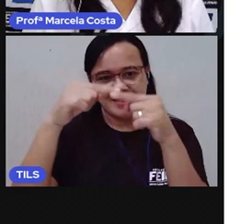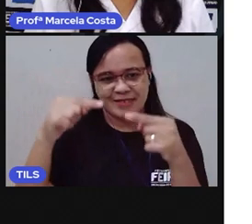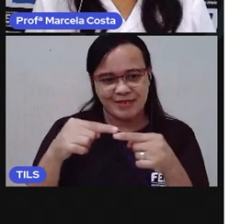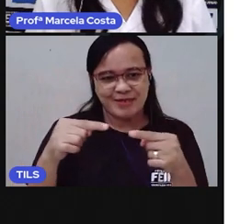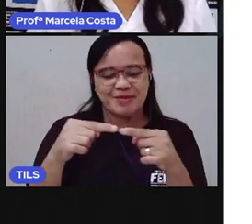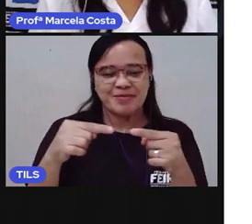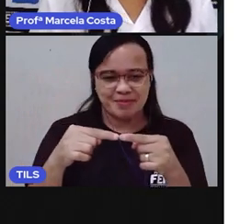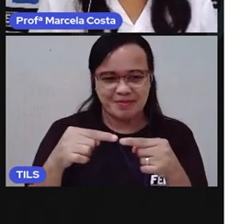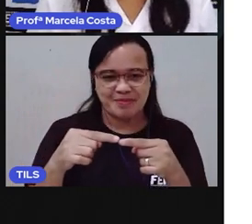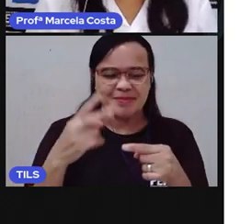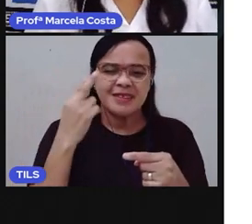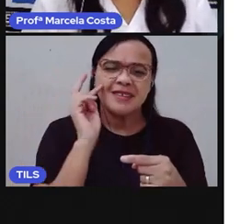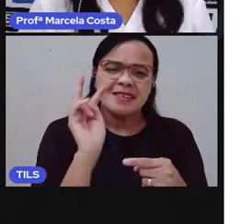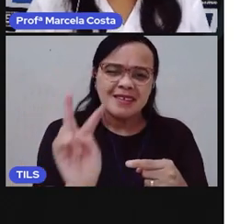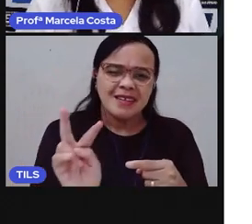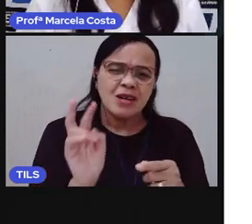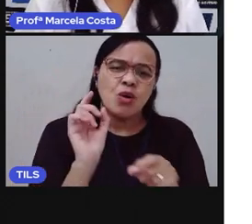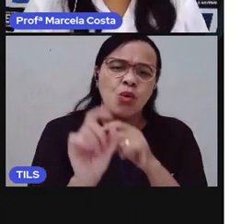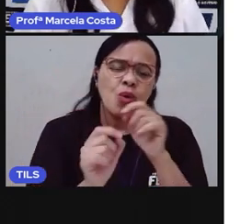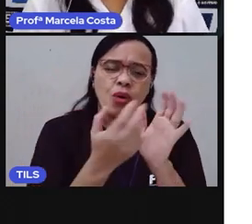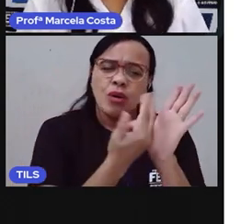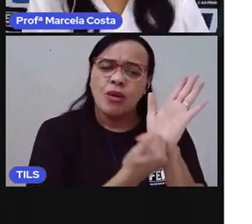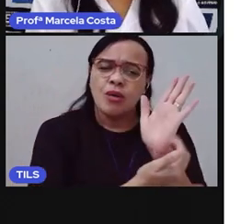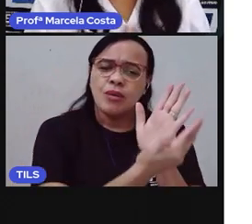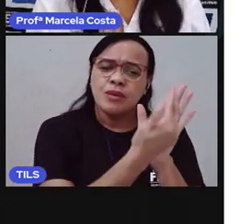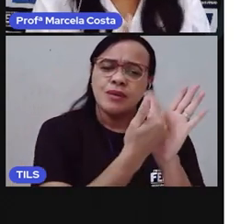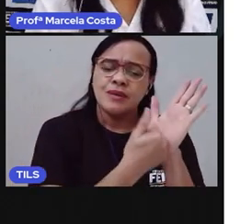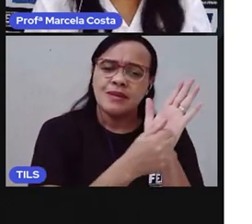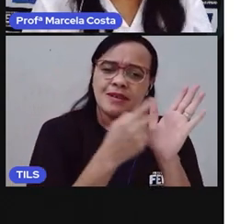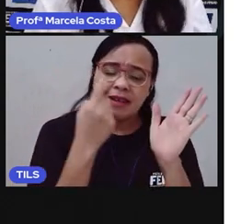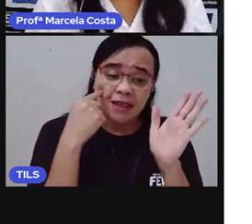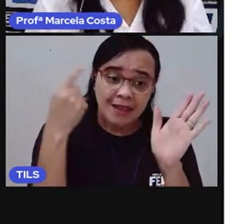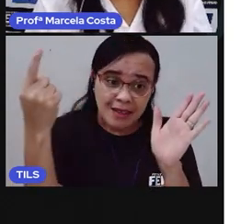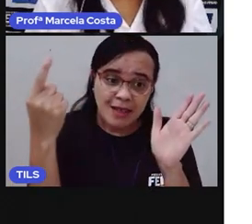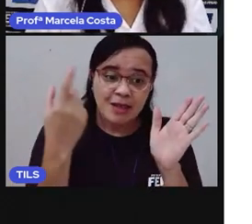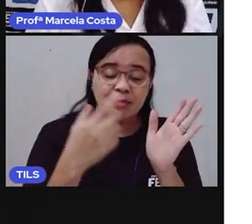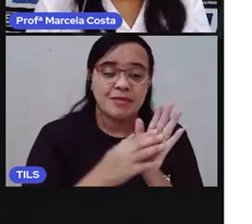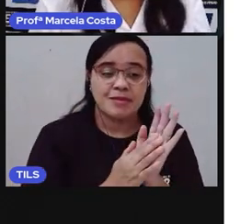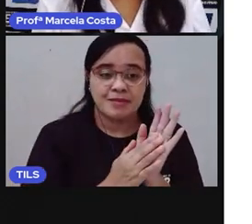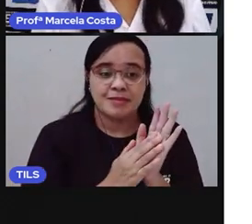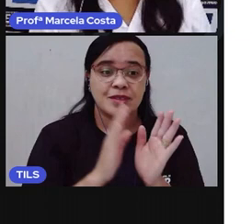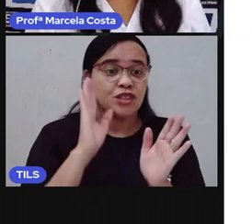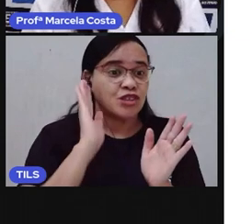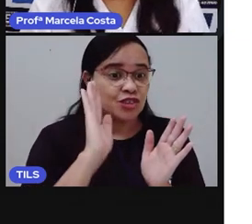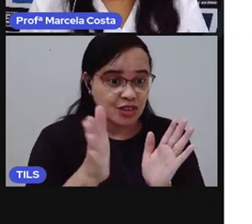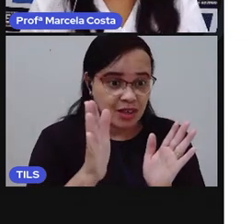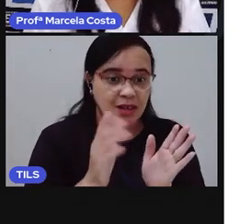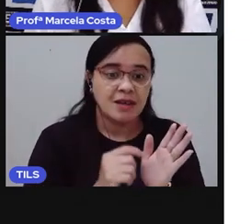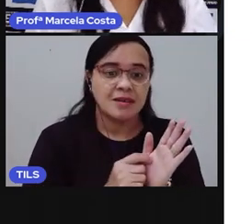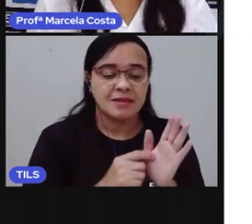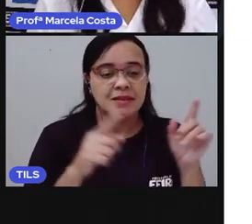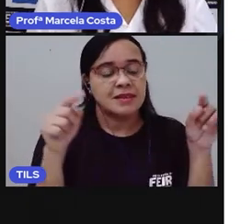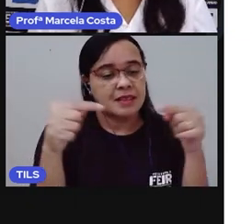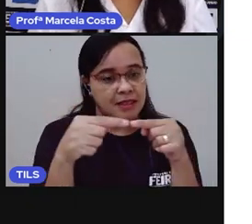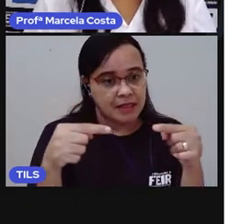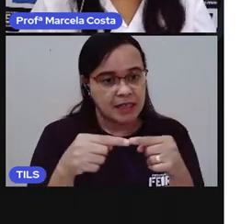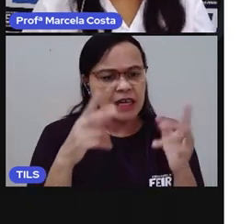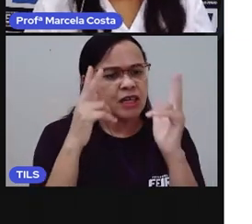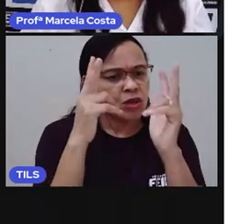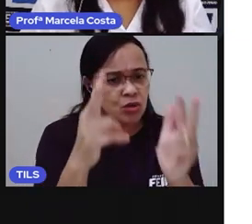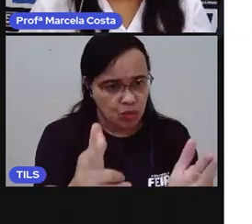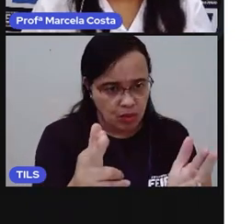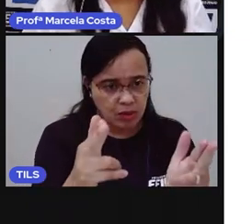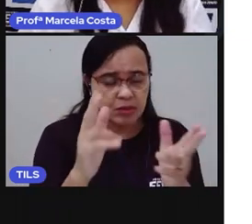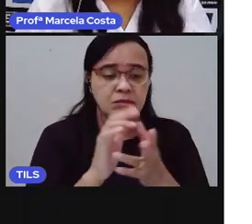e observe aqui essa imagem que eu acabei de mostrar lá na outra coisa passar é o mesmo imagem que temos